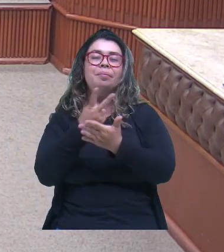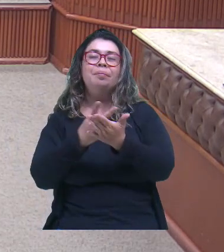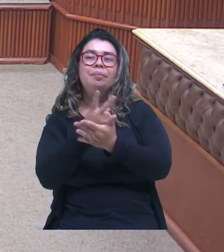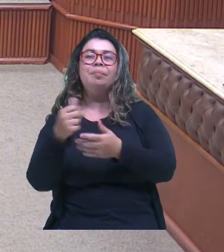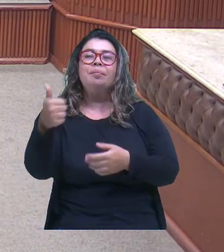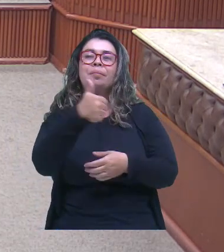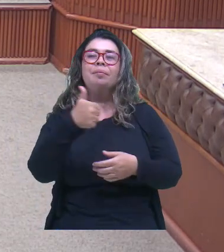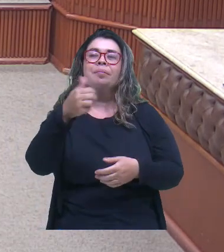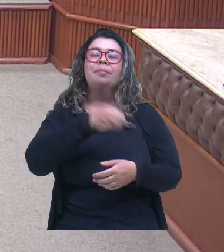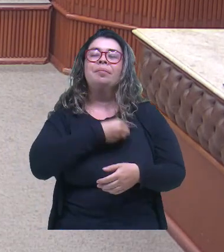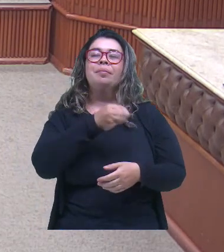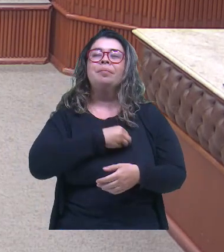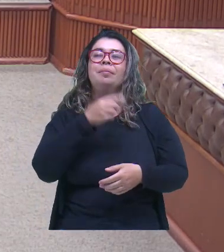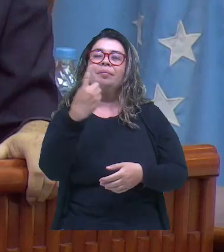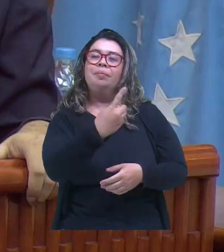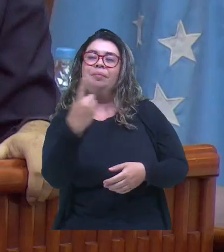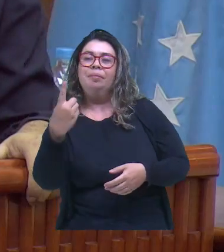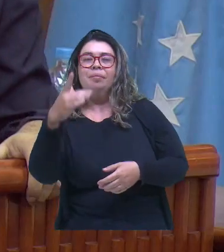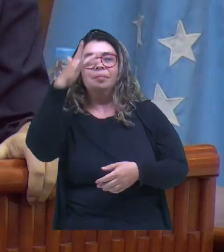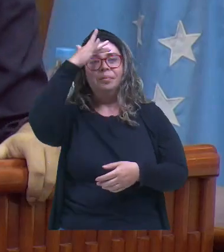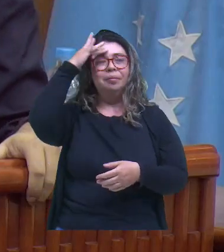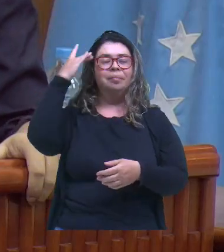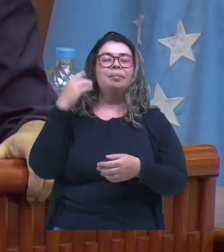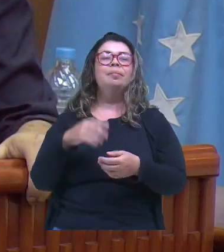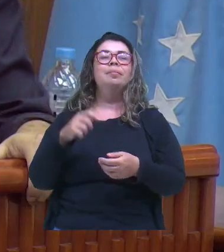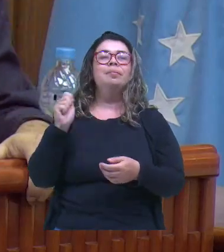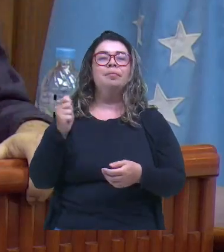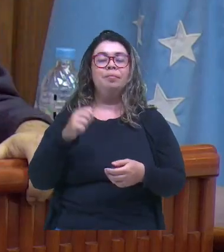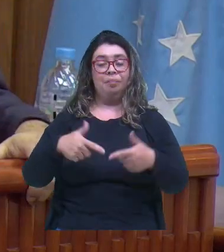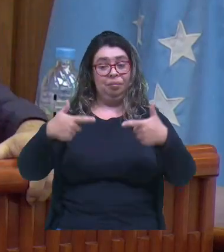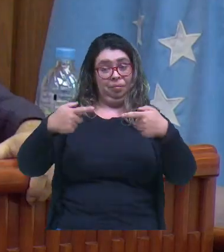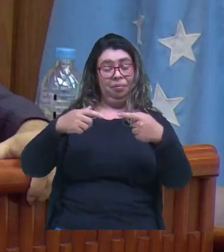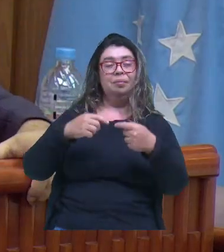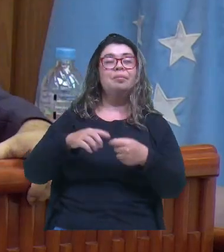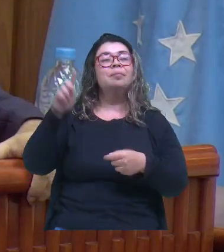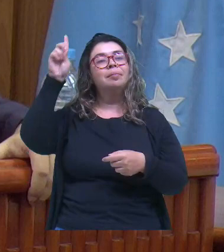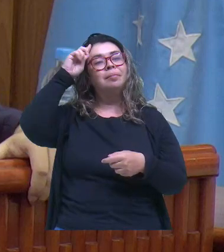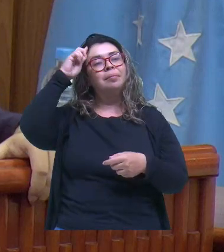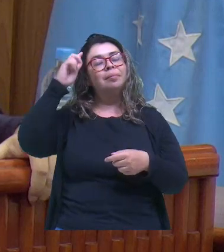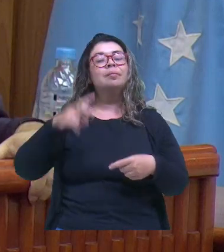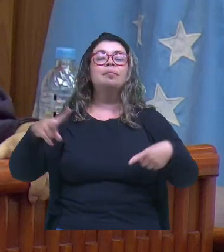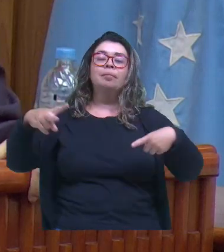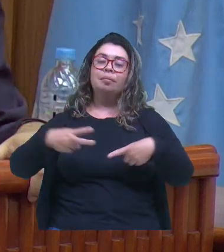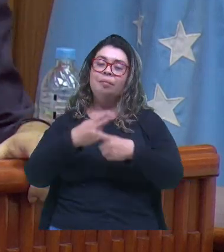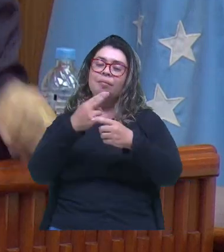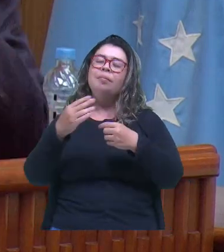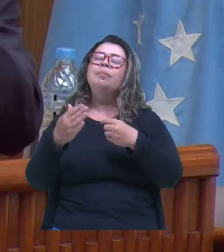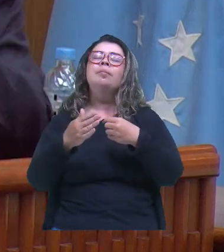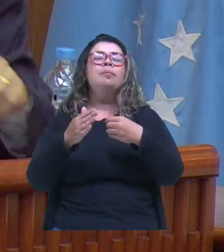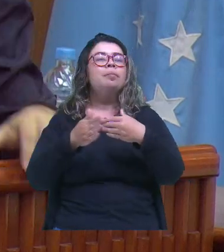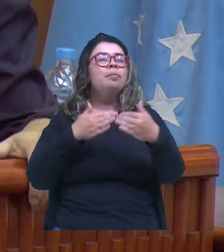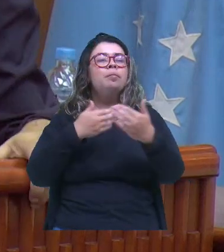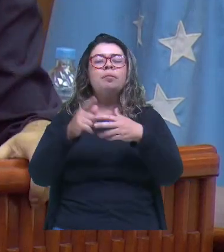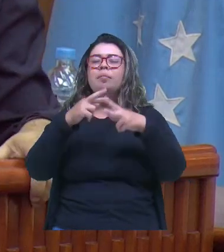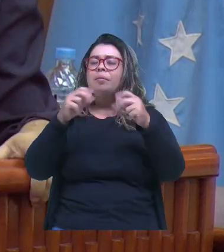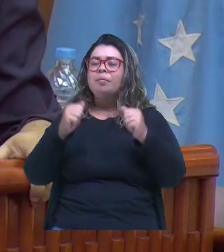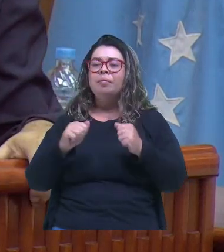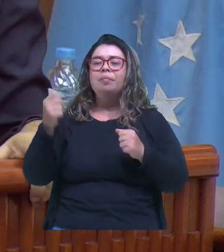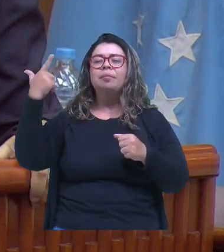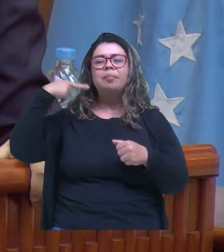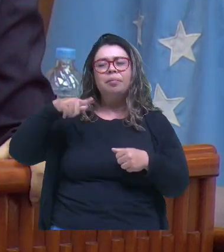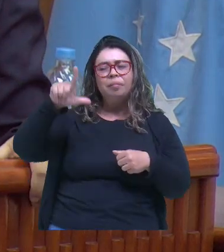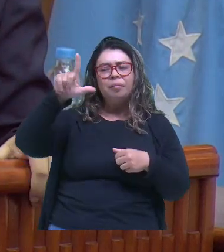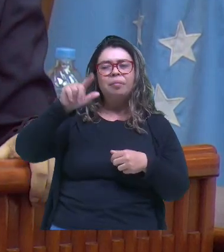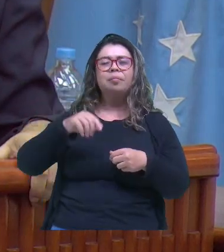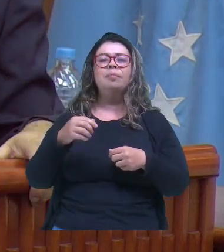melhorar a vida de cada cidadão assisense. Porque é uma luta diária, é uma conquista diária, qualquer conquista que nós temos aqui, por menor que seja, a gente sabe